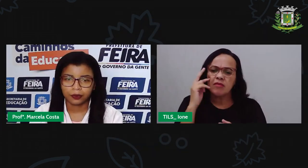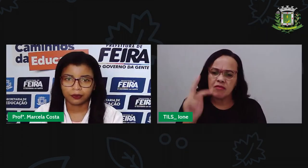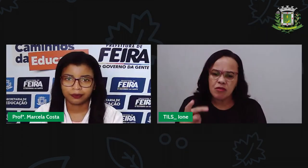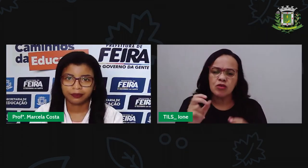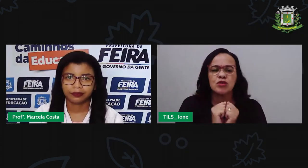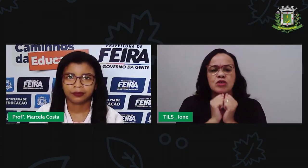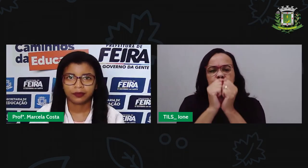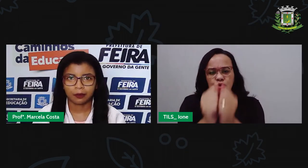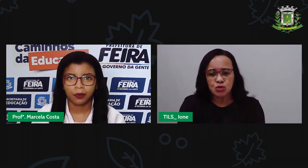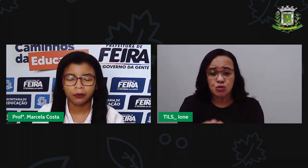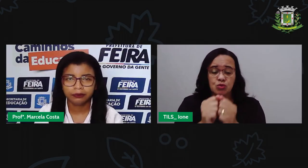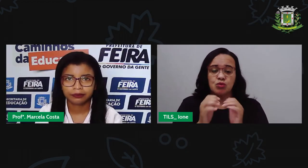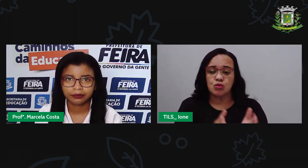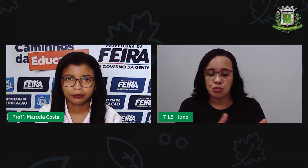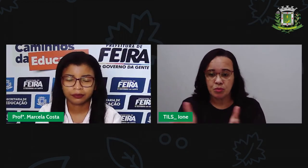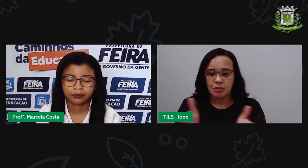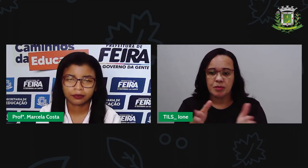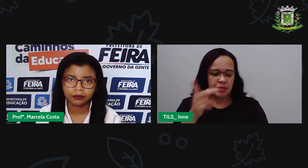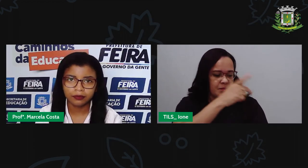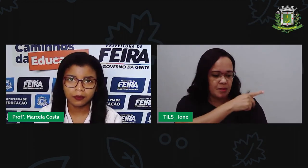pedagógico tá bom?